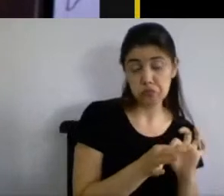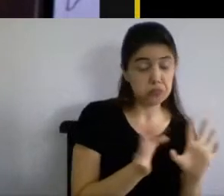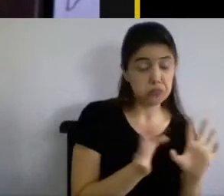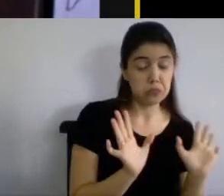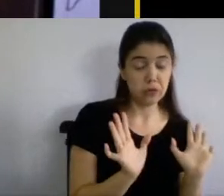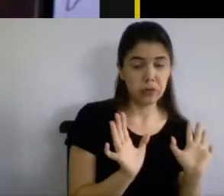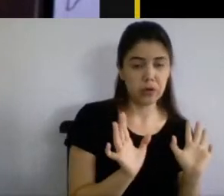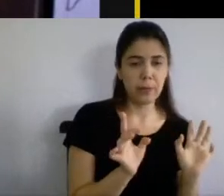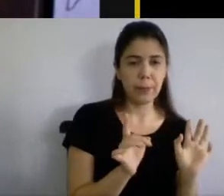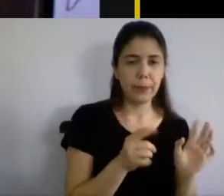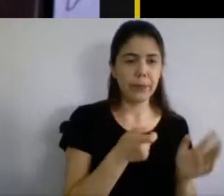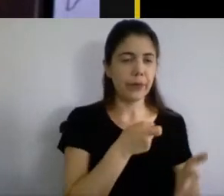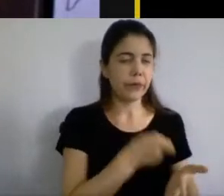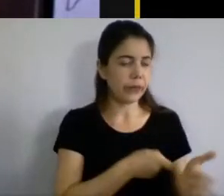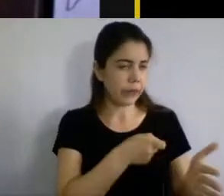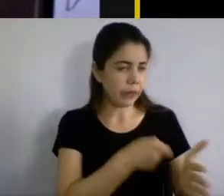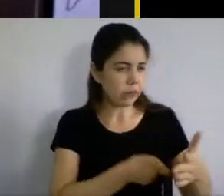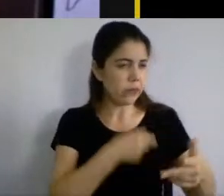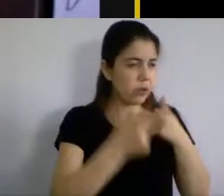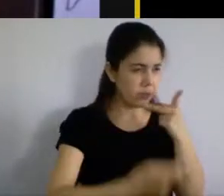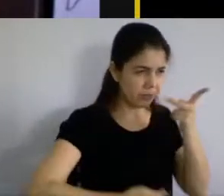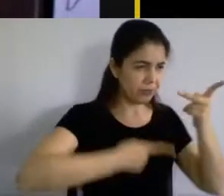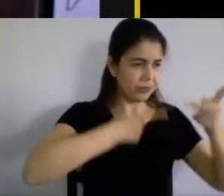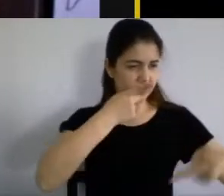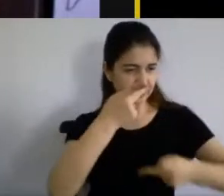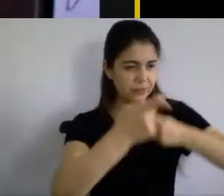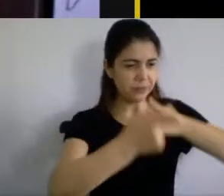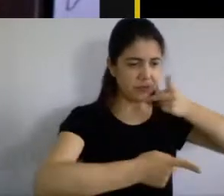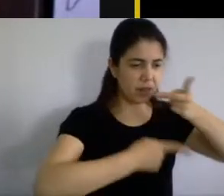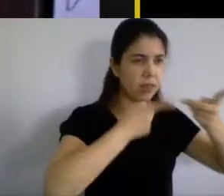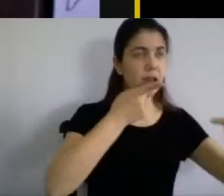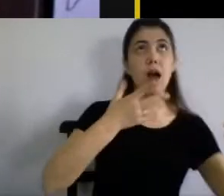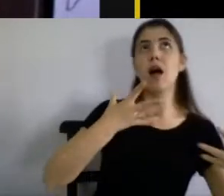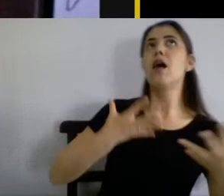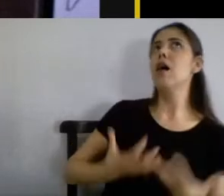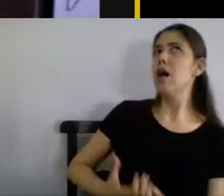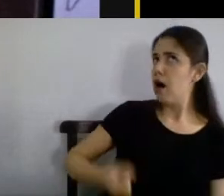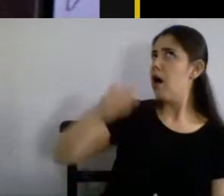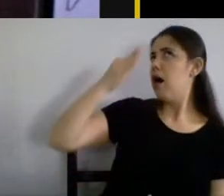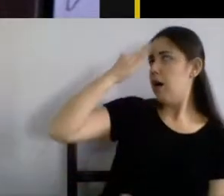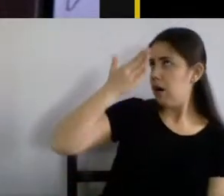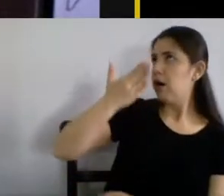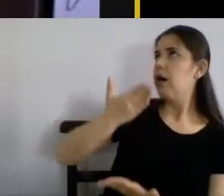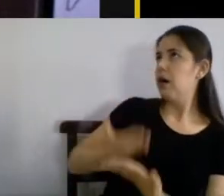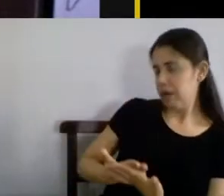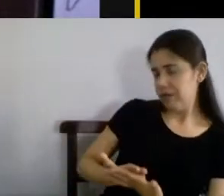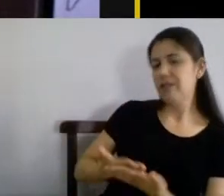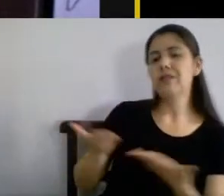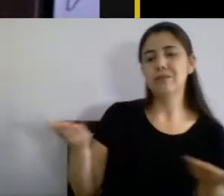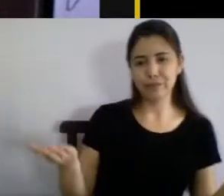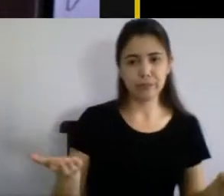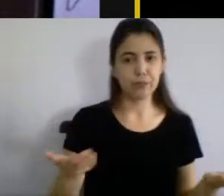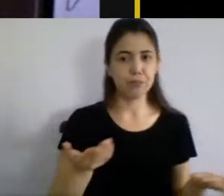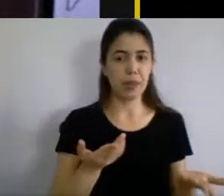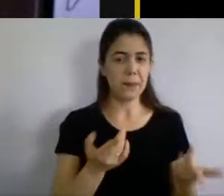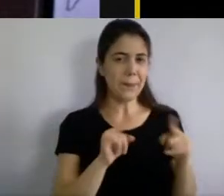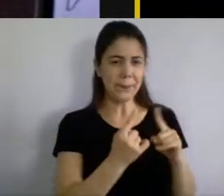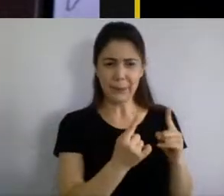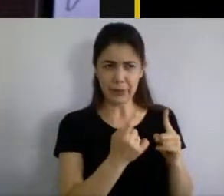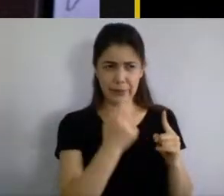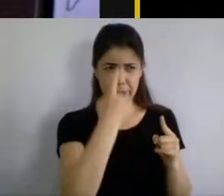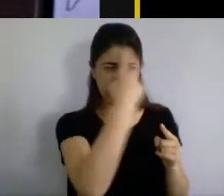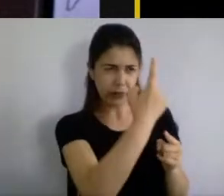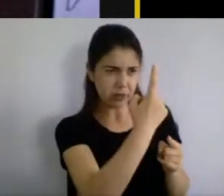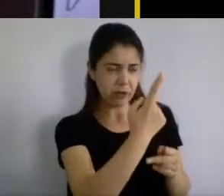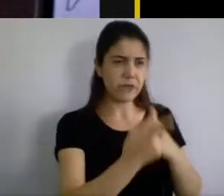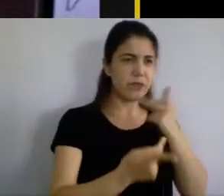para persuadir. A retórica não tem nenhuma pretensão de falar a verdade. A retórica tem a